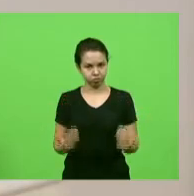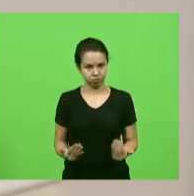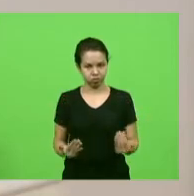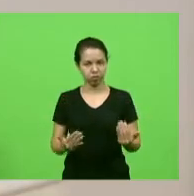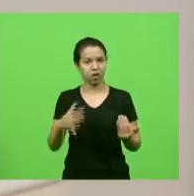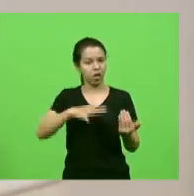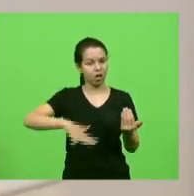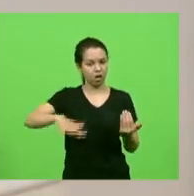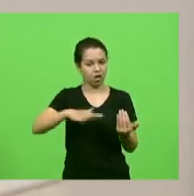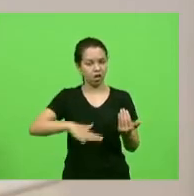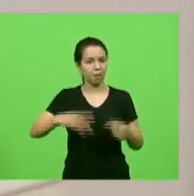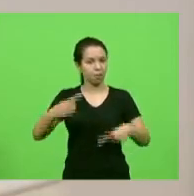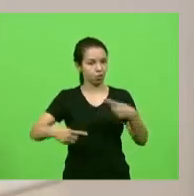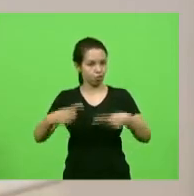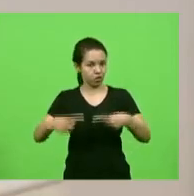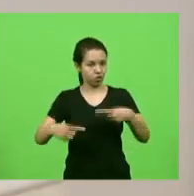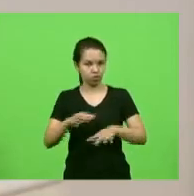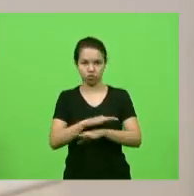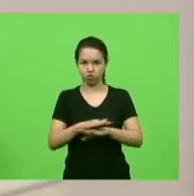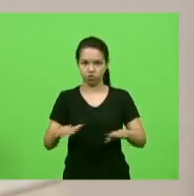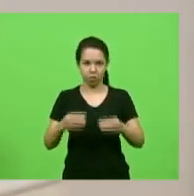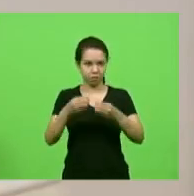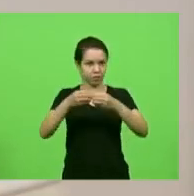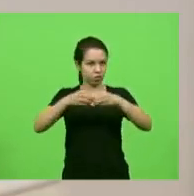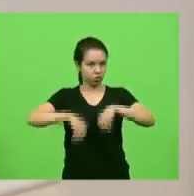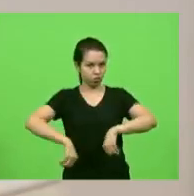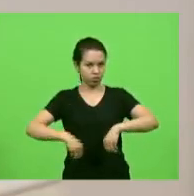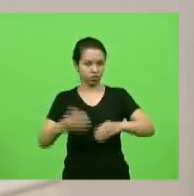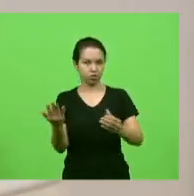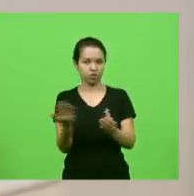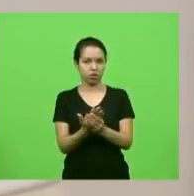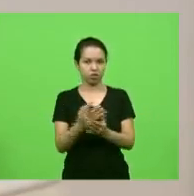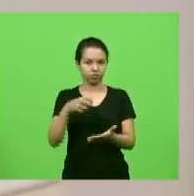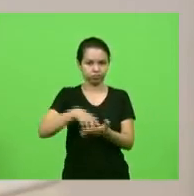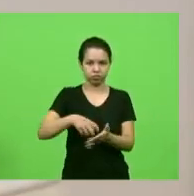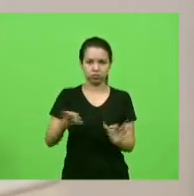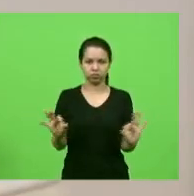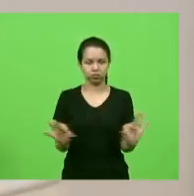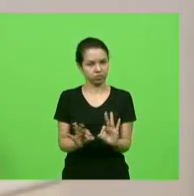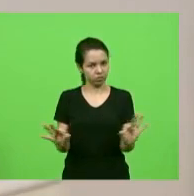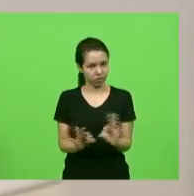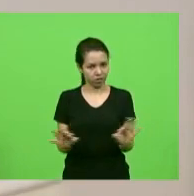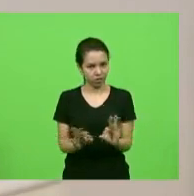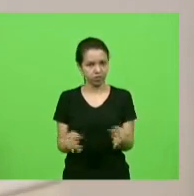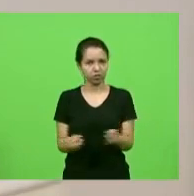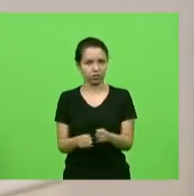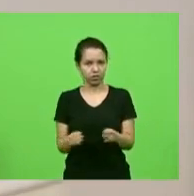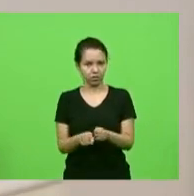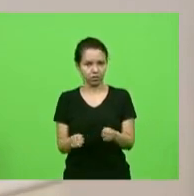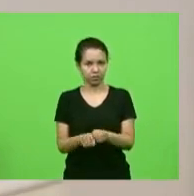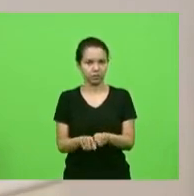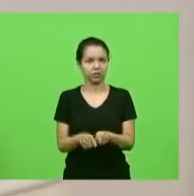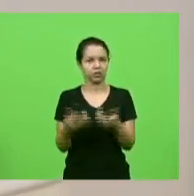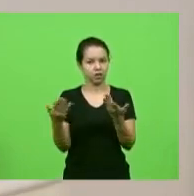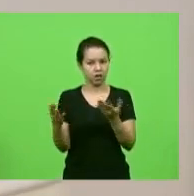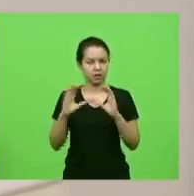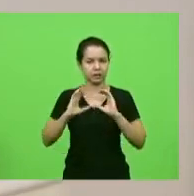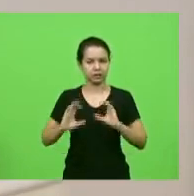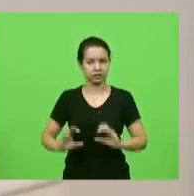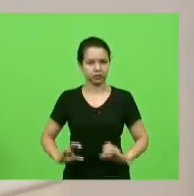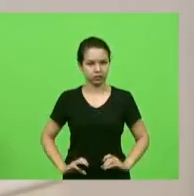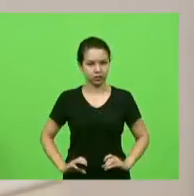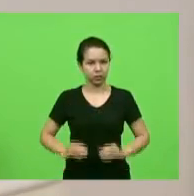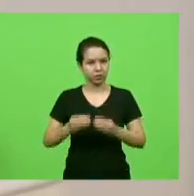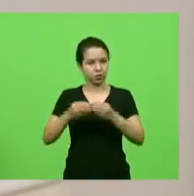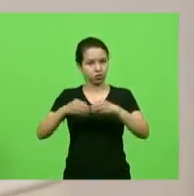político apenas, sem prejuízo da ação do judiciário e arredar de altos cargos cidadãos prejudiciais